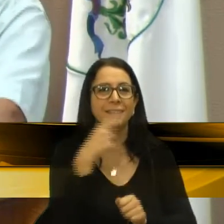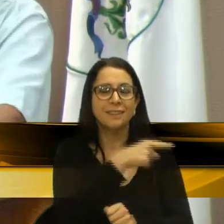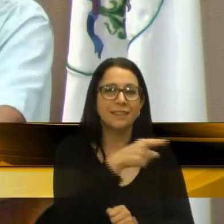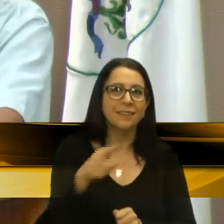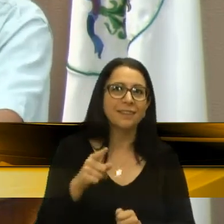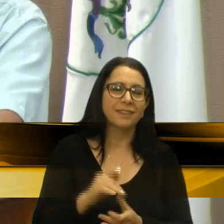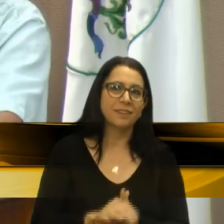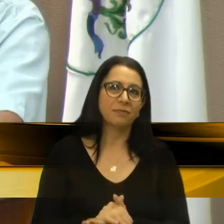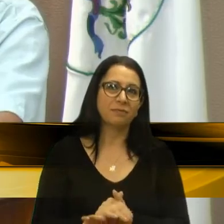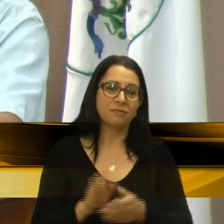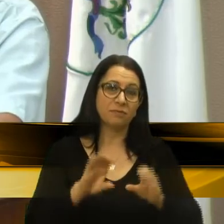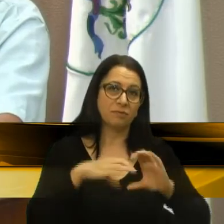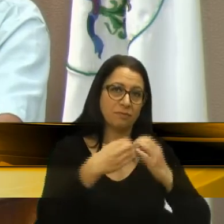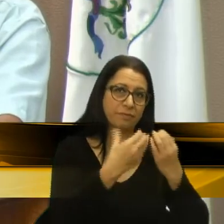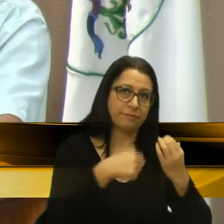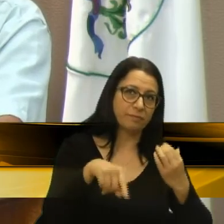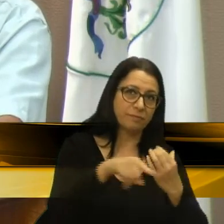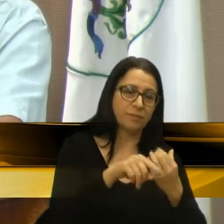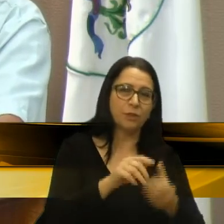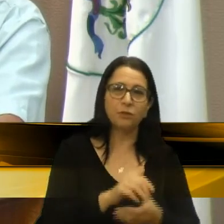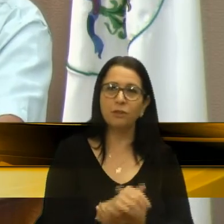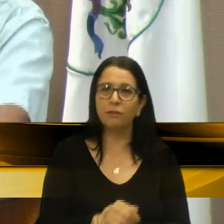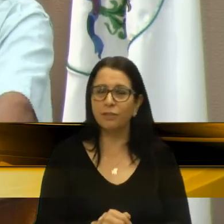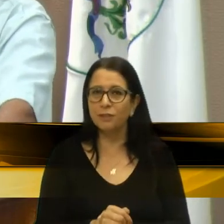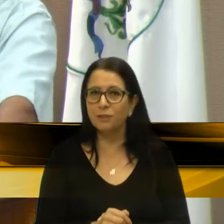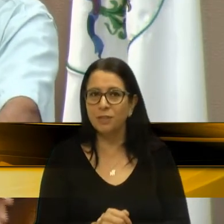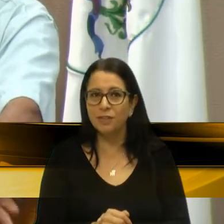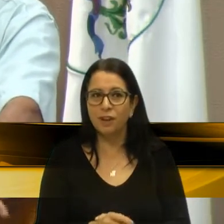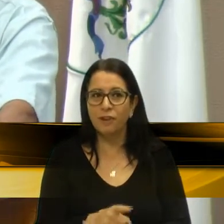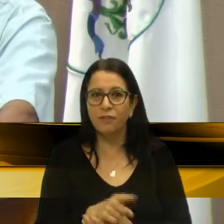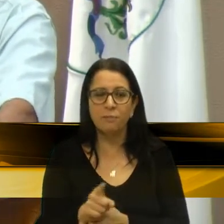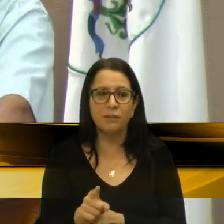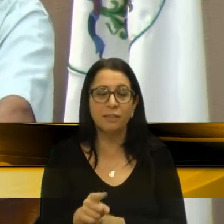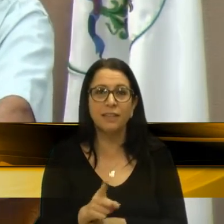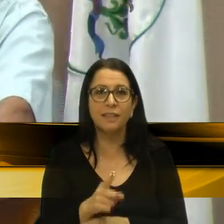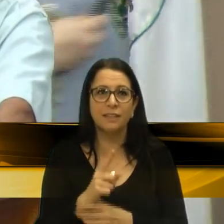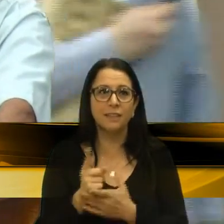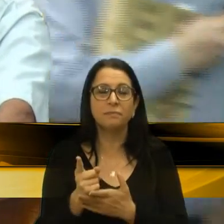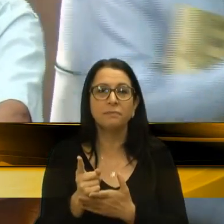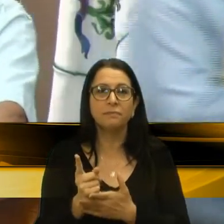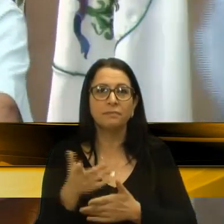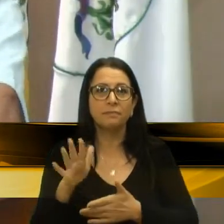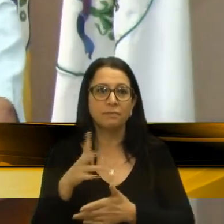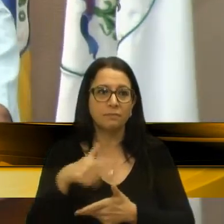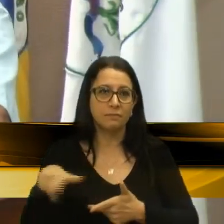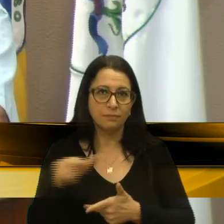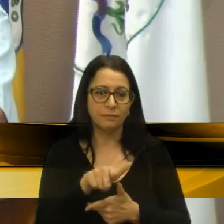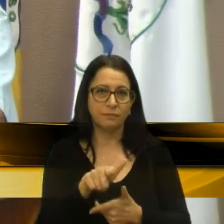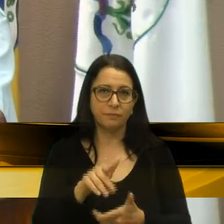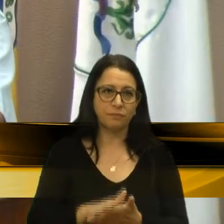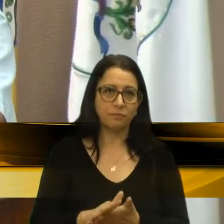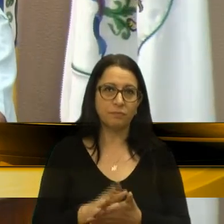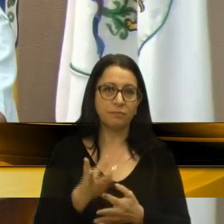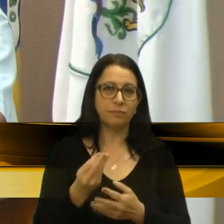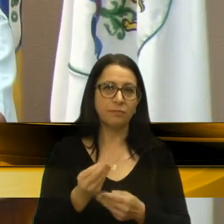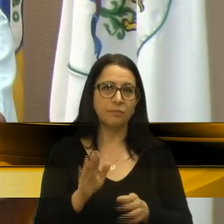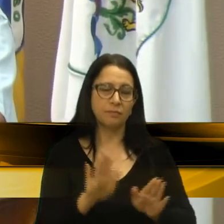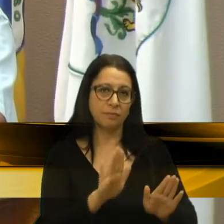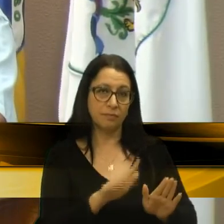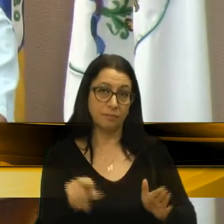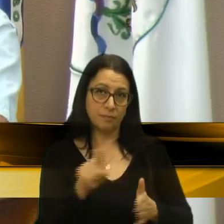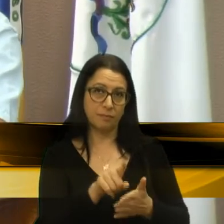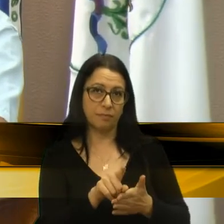da faculdade não há muitas vezes muitas vezes a gente fica